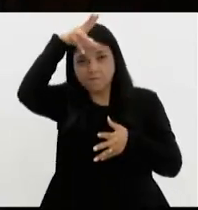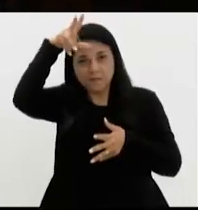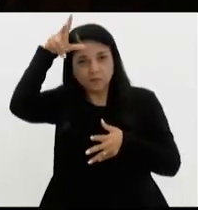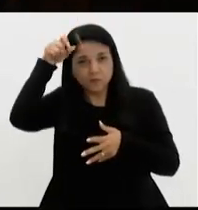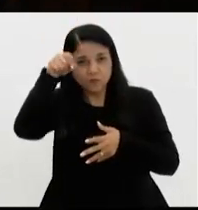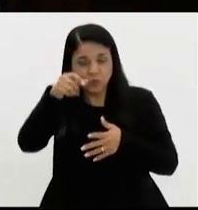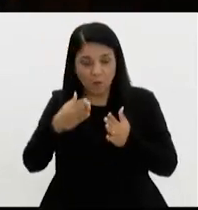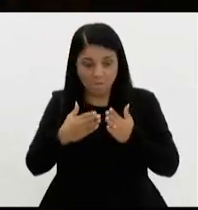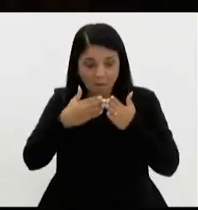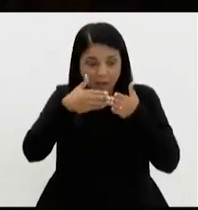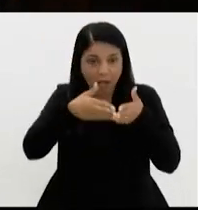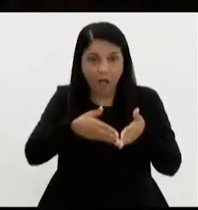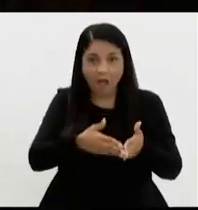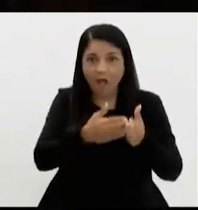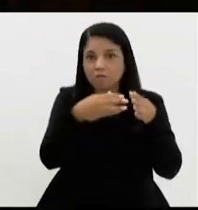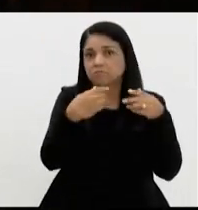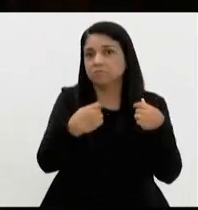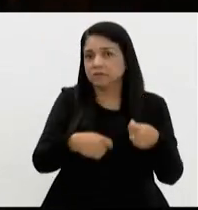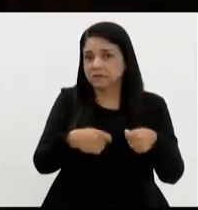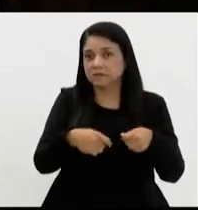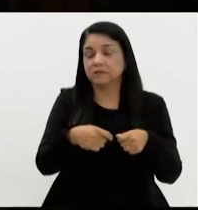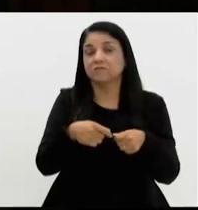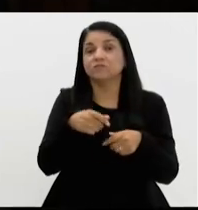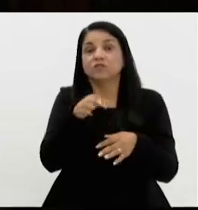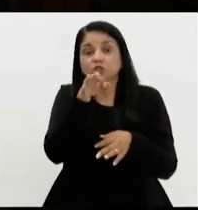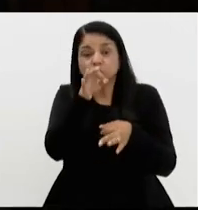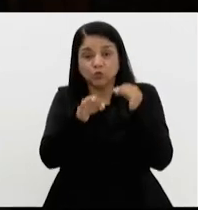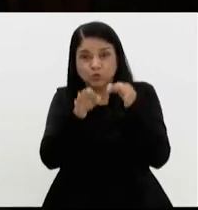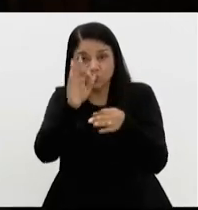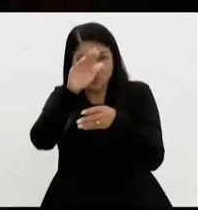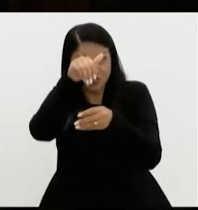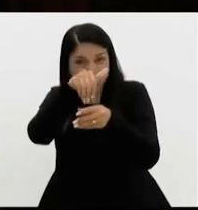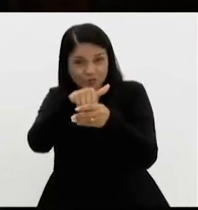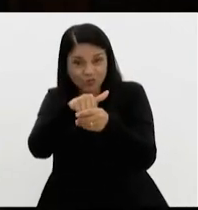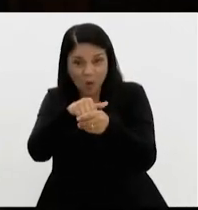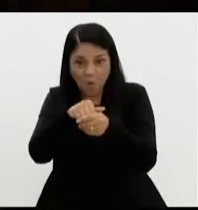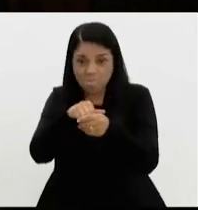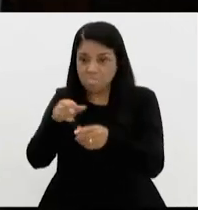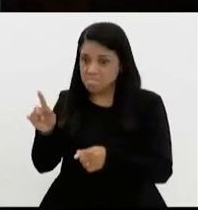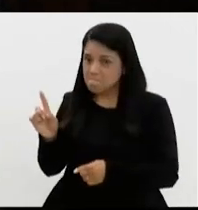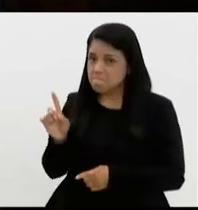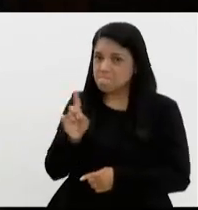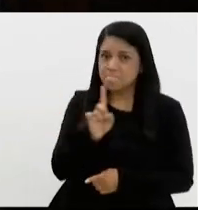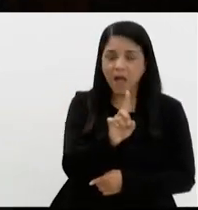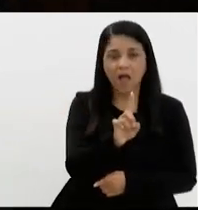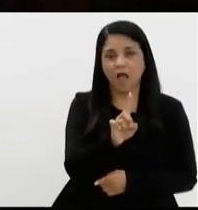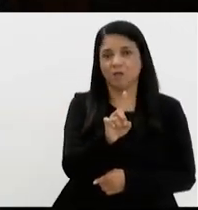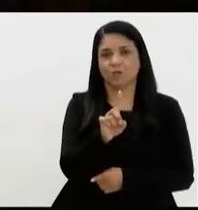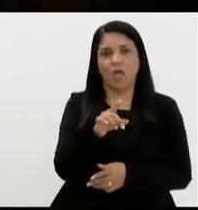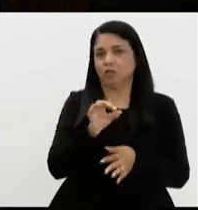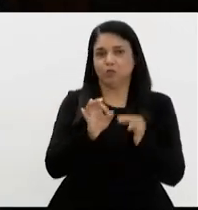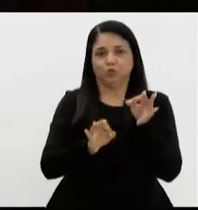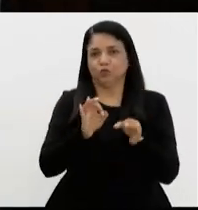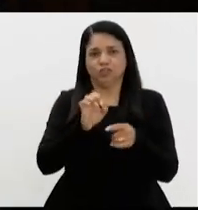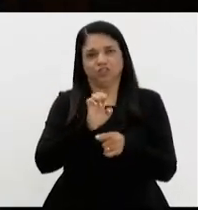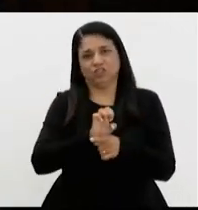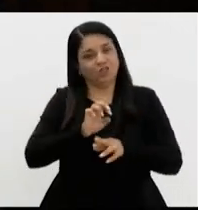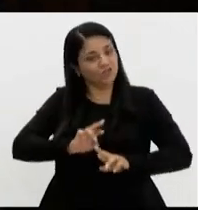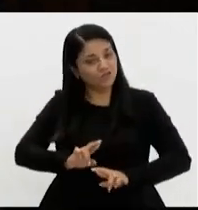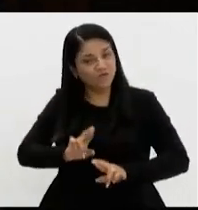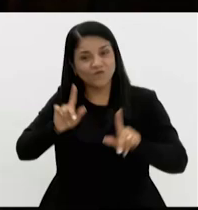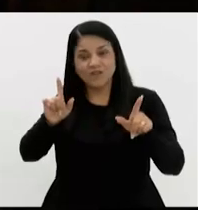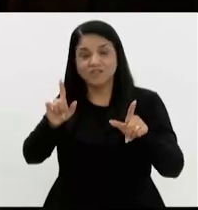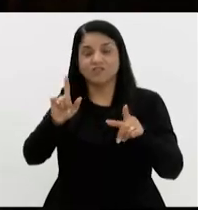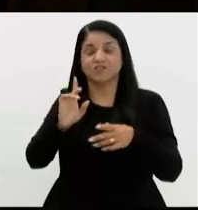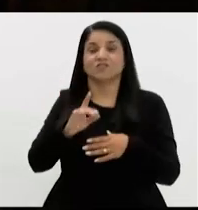de é a justiça eleitoral que está ali presente não é a justiça do Estado é a justiça